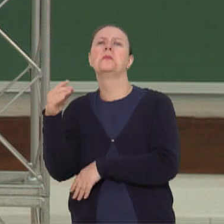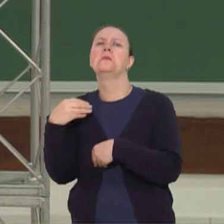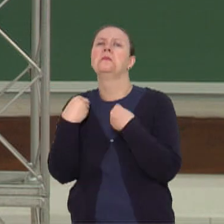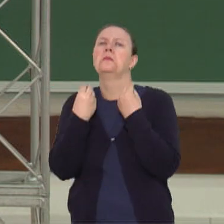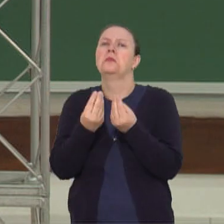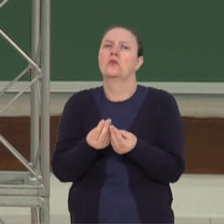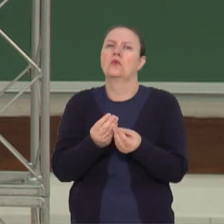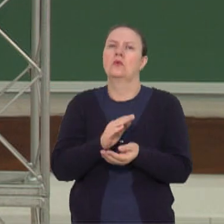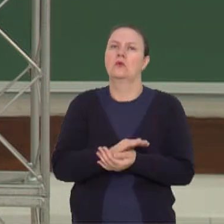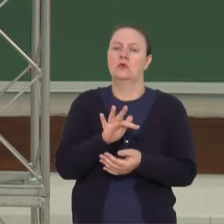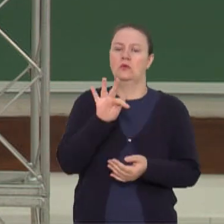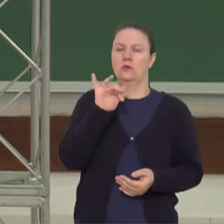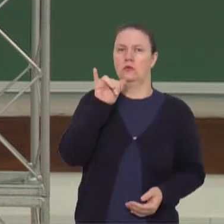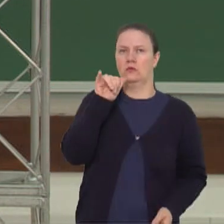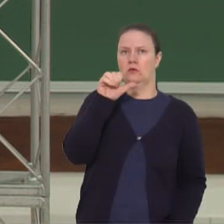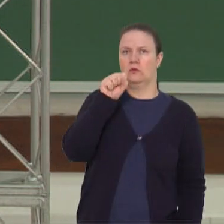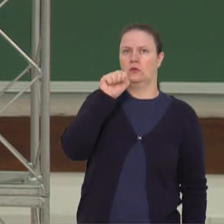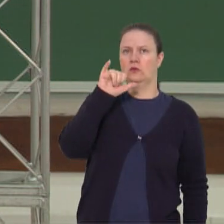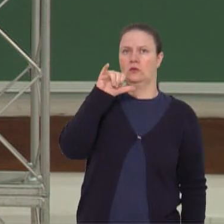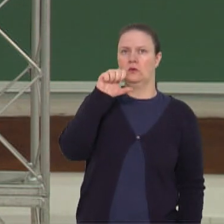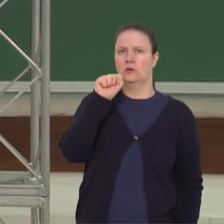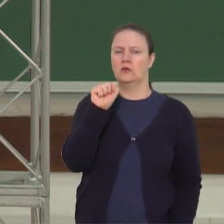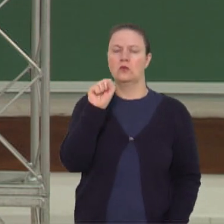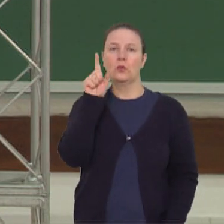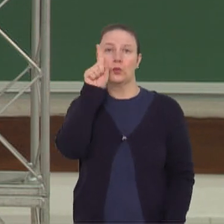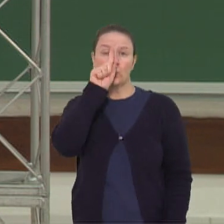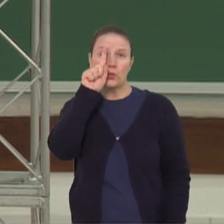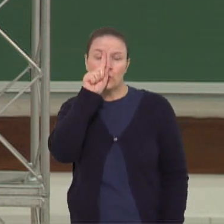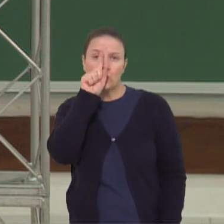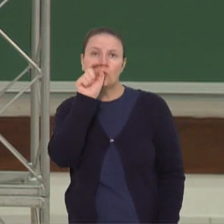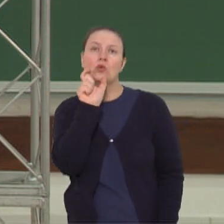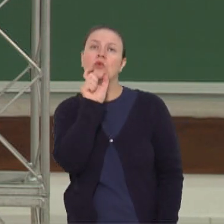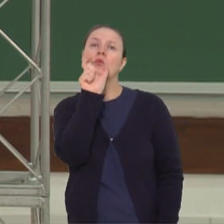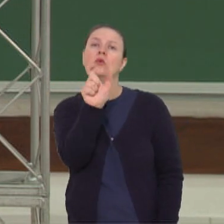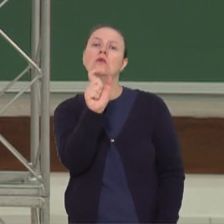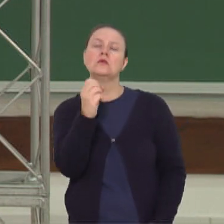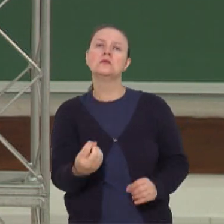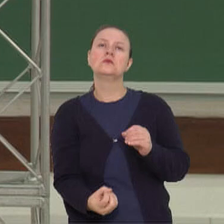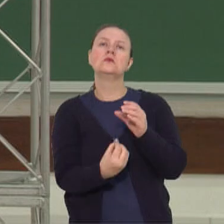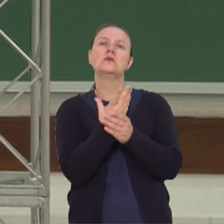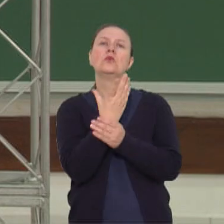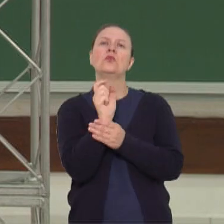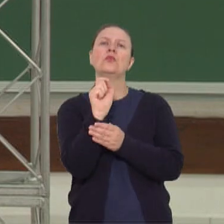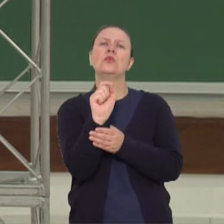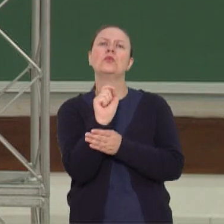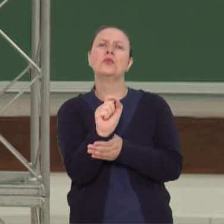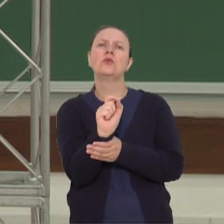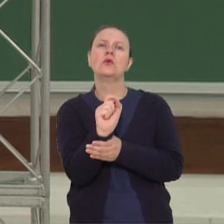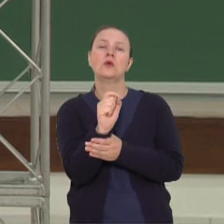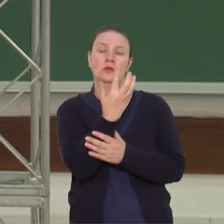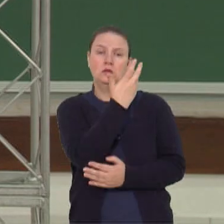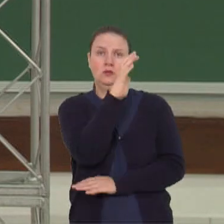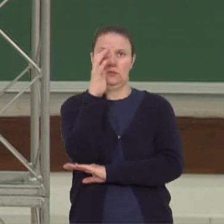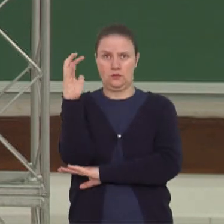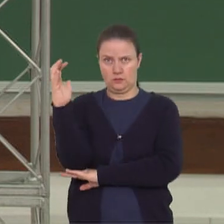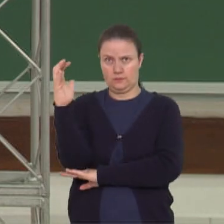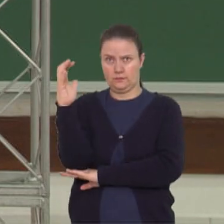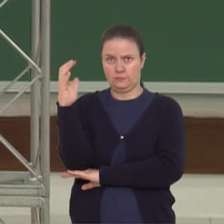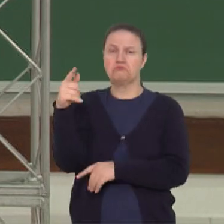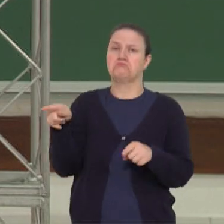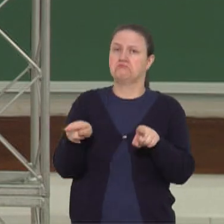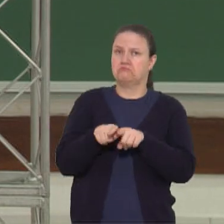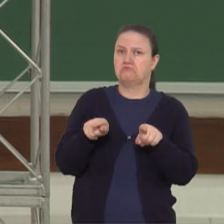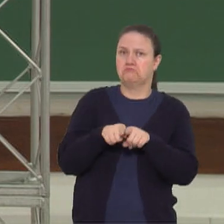A palavra physis, em grego, significa natureza. Os romanos, que foram os primeiros a traduzir essa